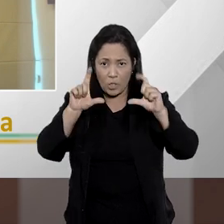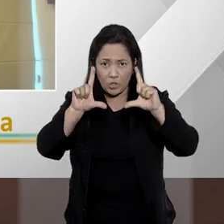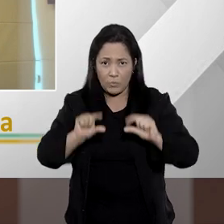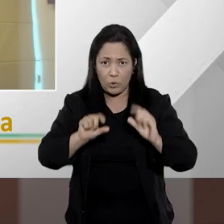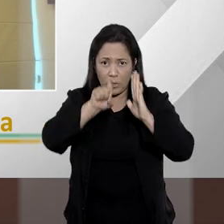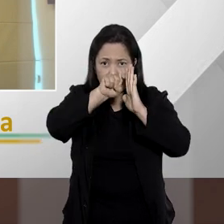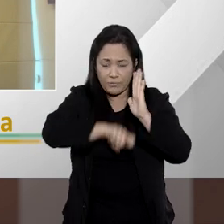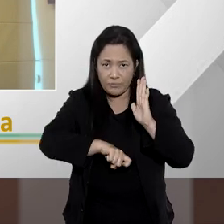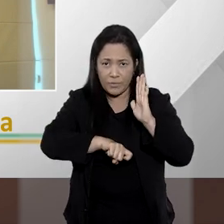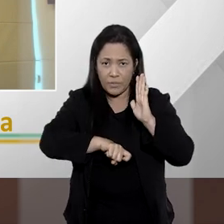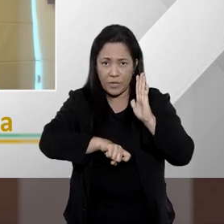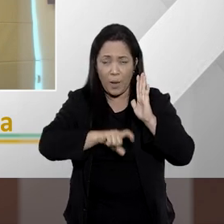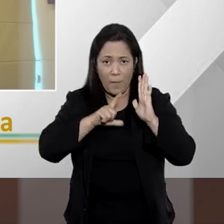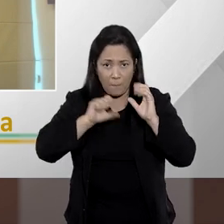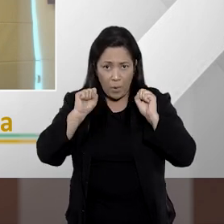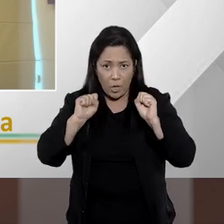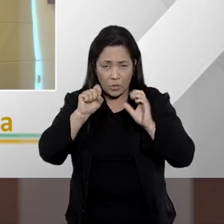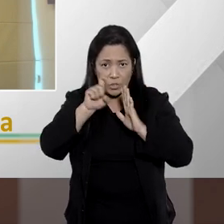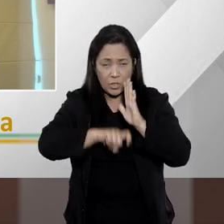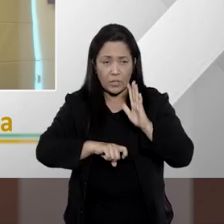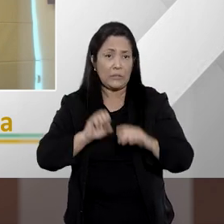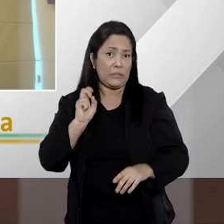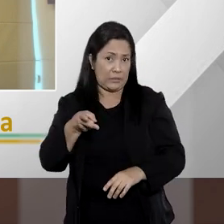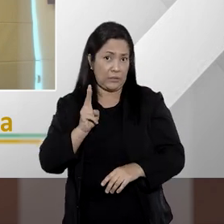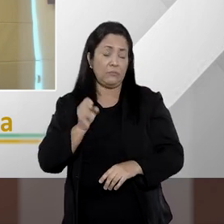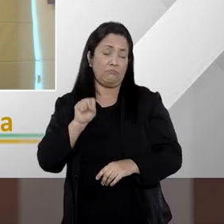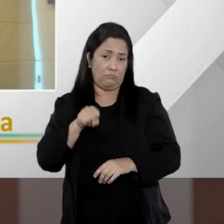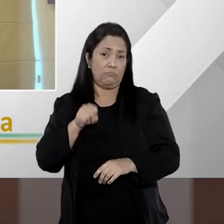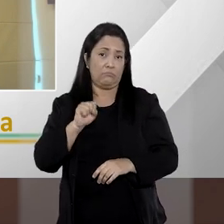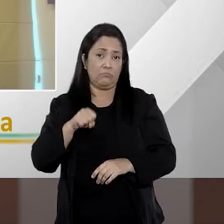O tempo pode ser detraído, porque a prisão domiciliar